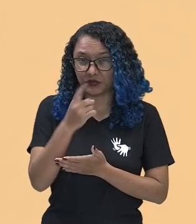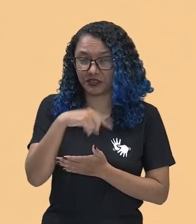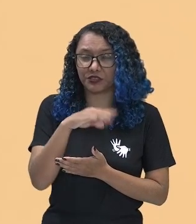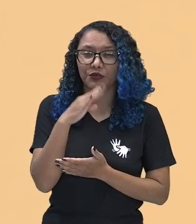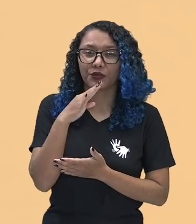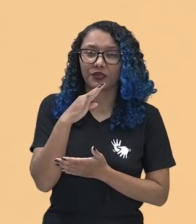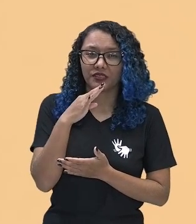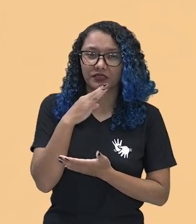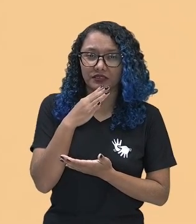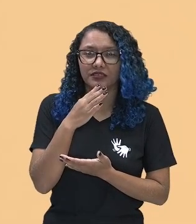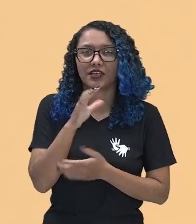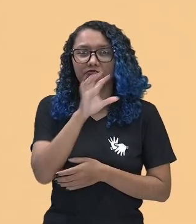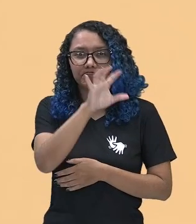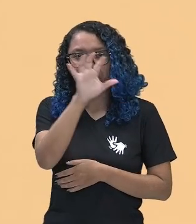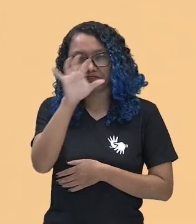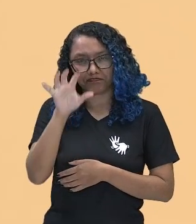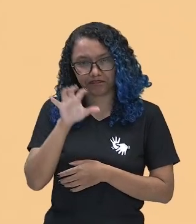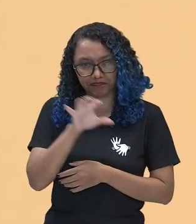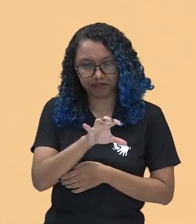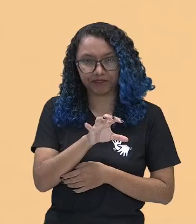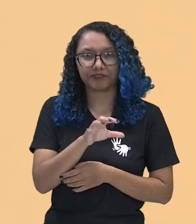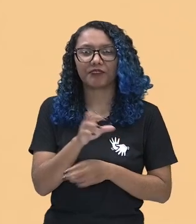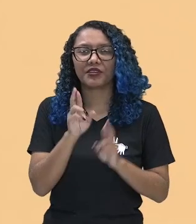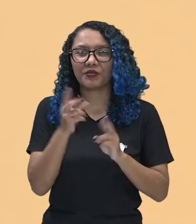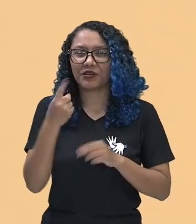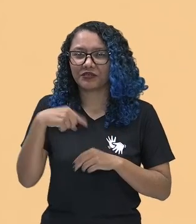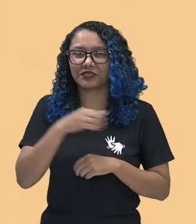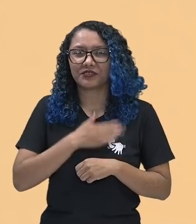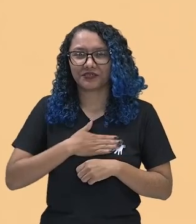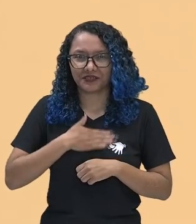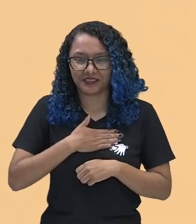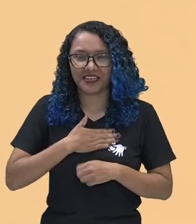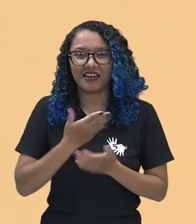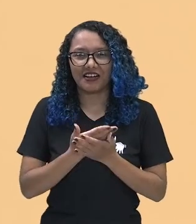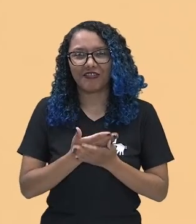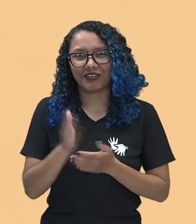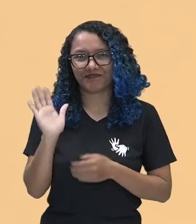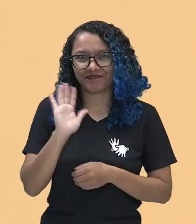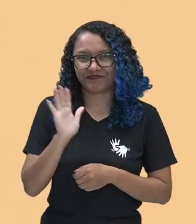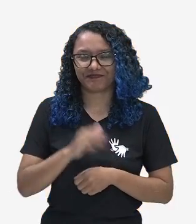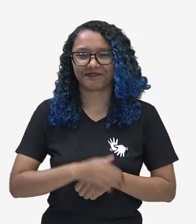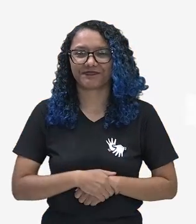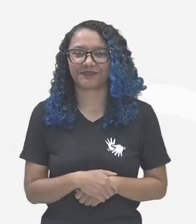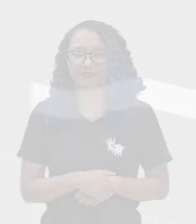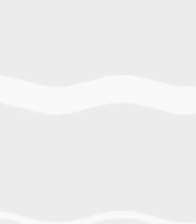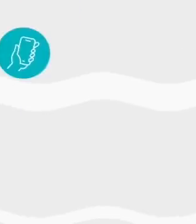pouco mais das regiões. Aí espero que tenham gostado da nossa aula e até uma próxima.